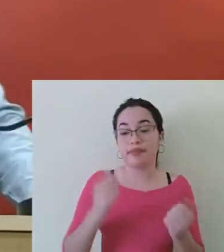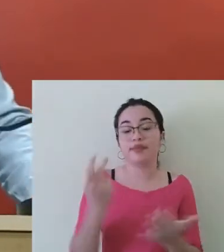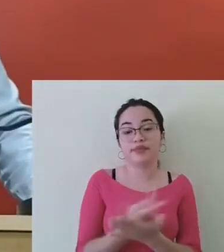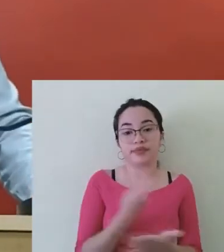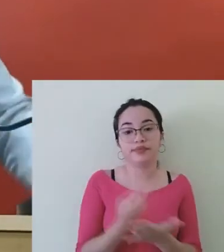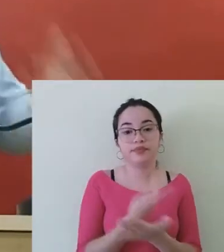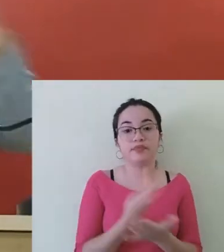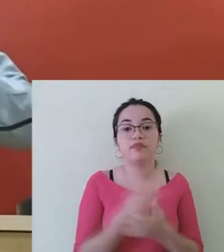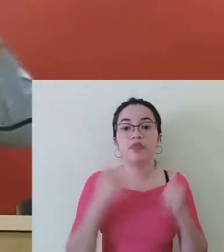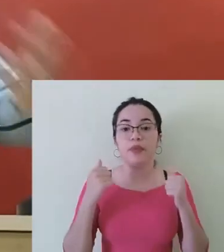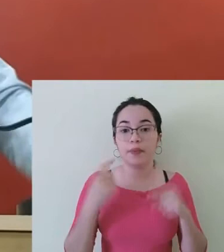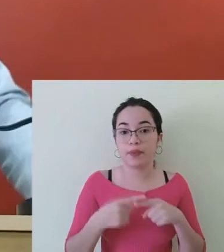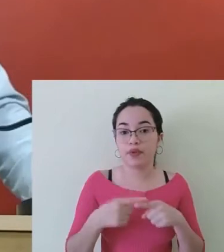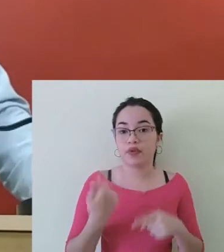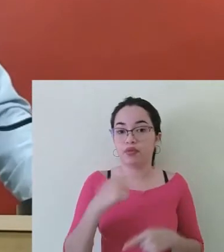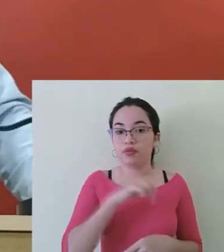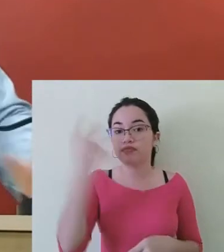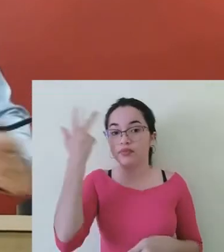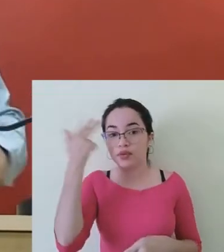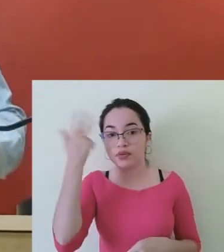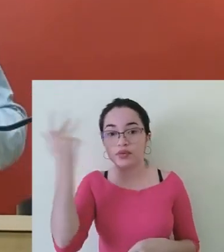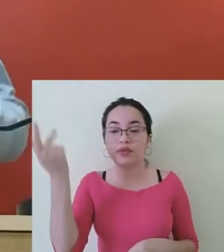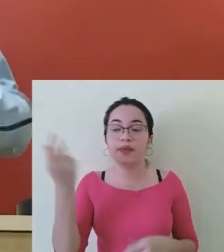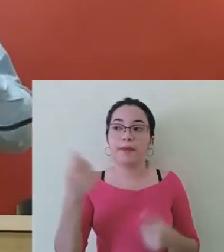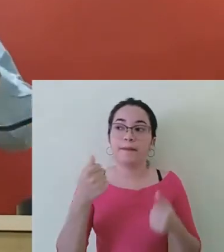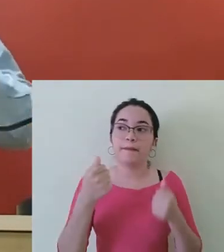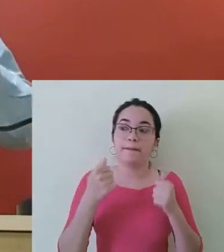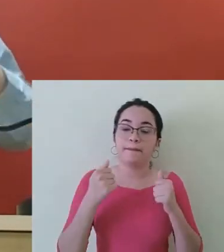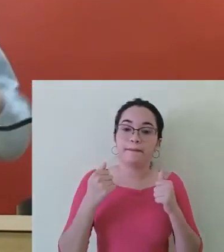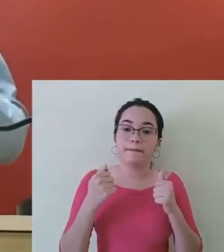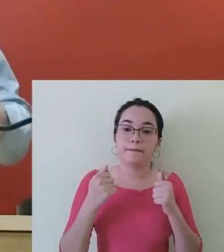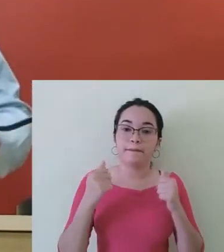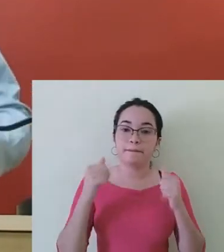errados, porque a nossa natureza